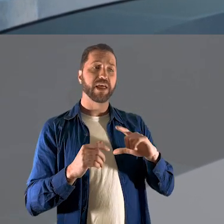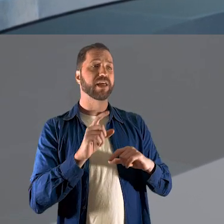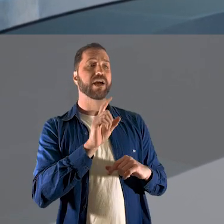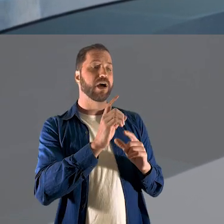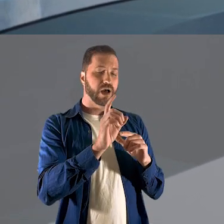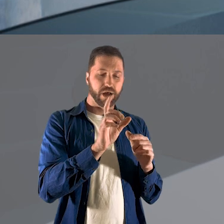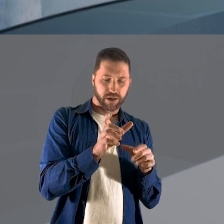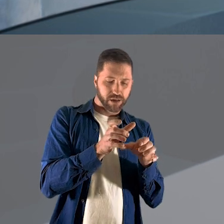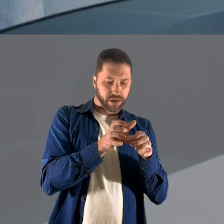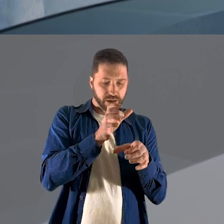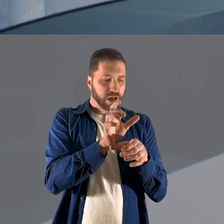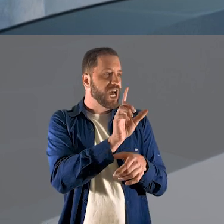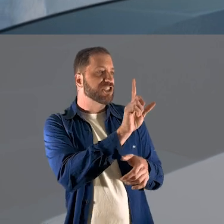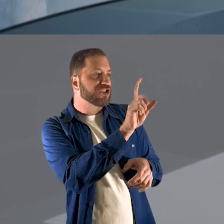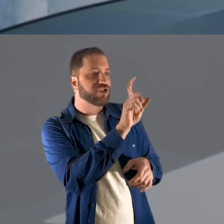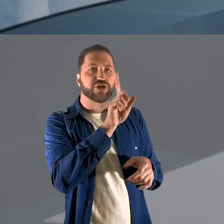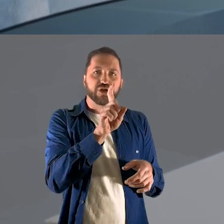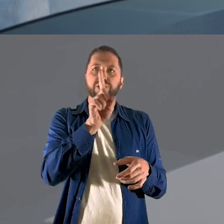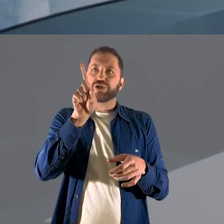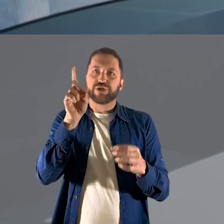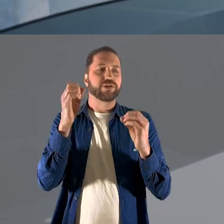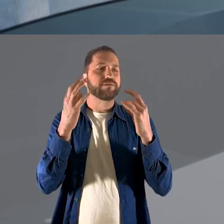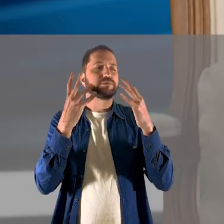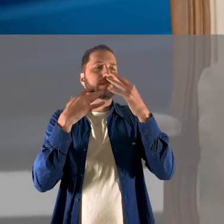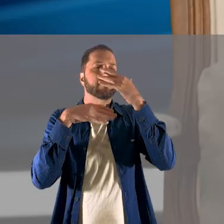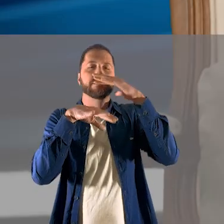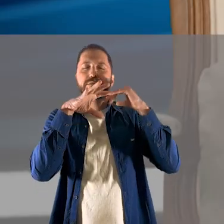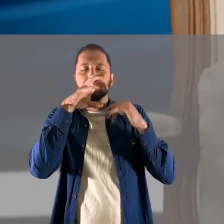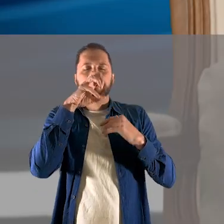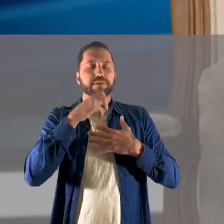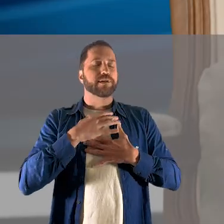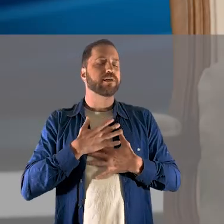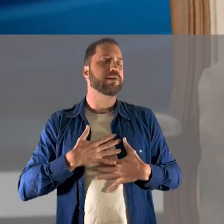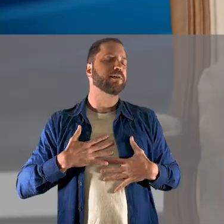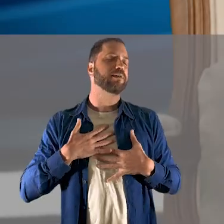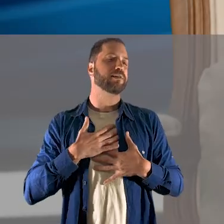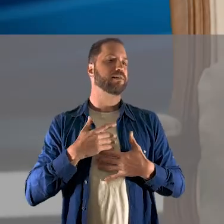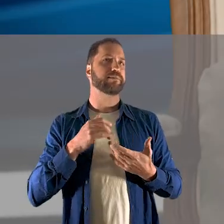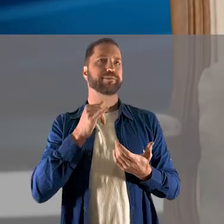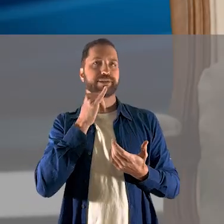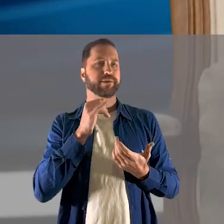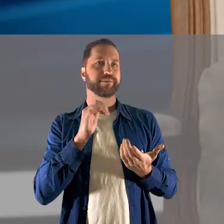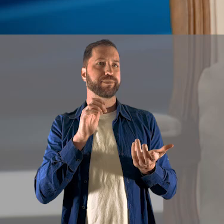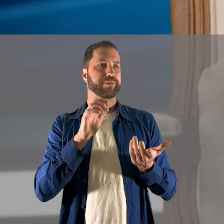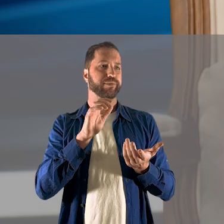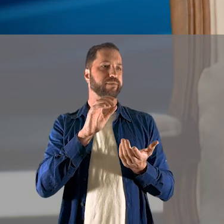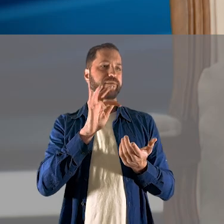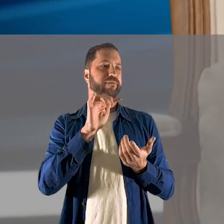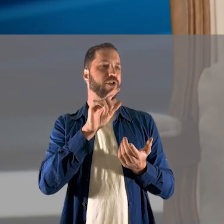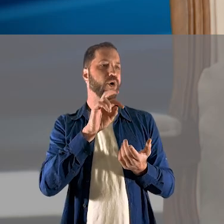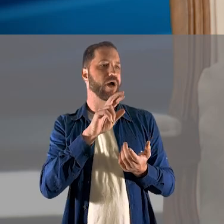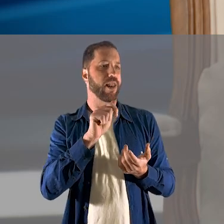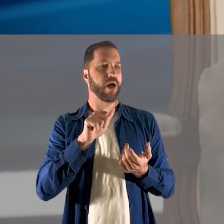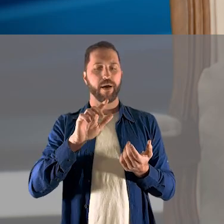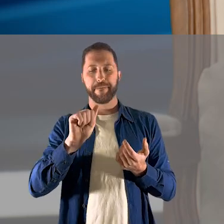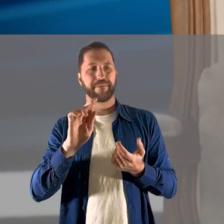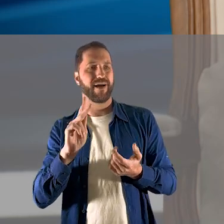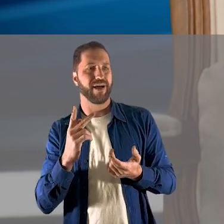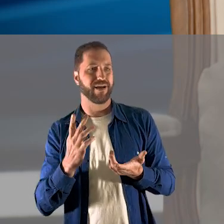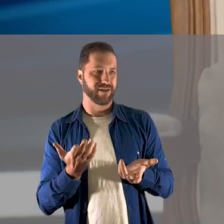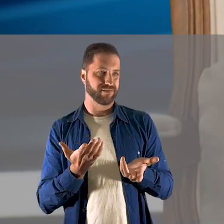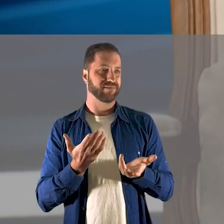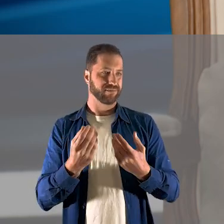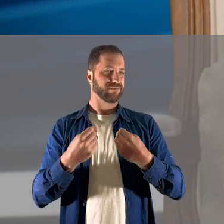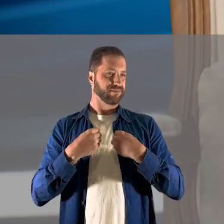continuarem usando na casa delas Então tem um aromatizador de ambiente para trazer energia alegria com óleo essencial e floral de bar